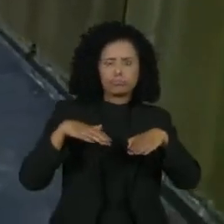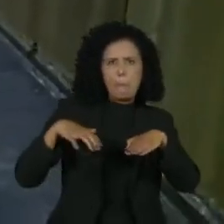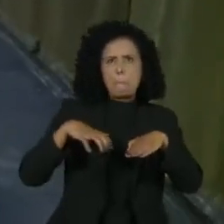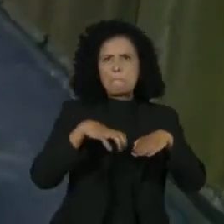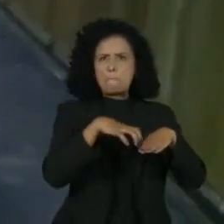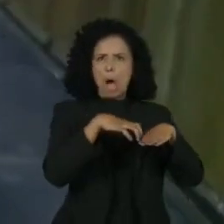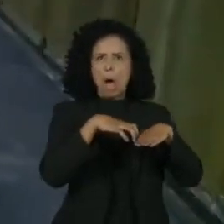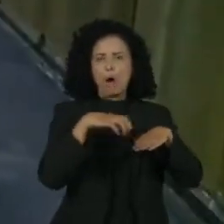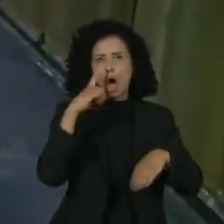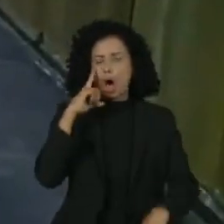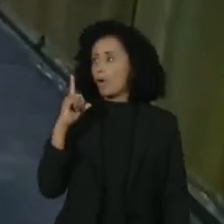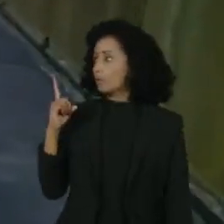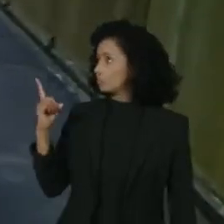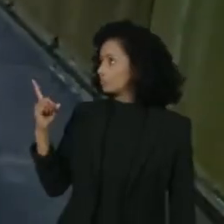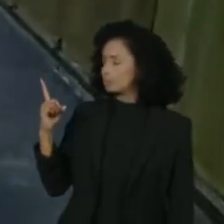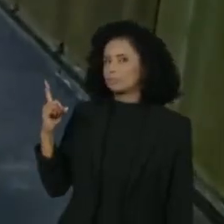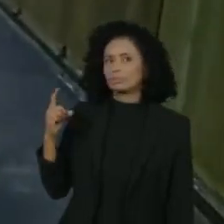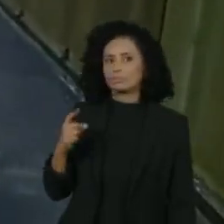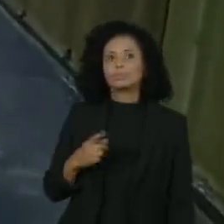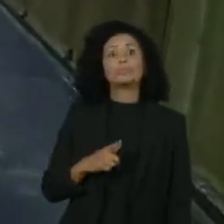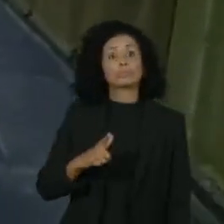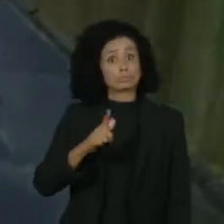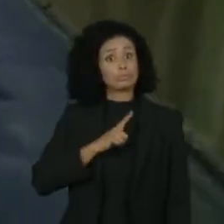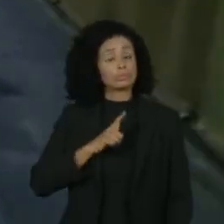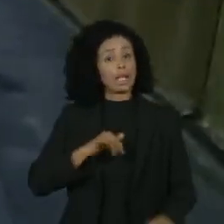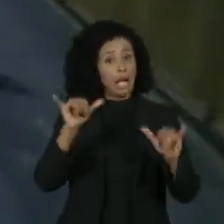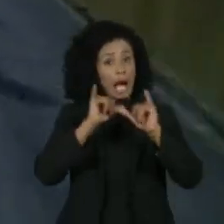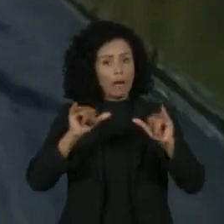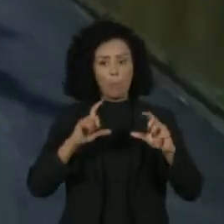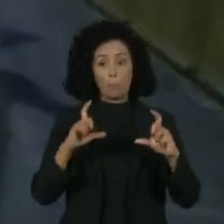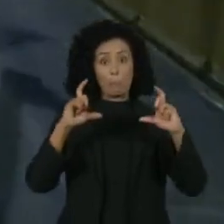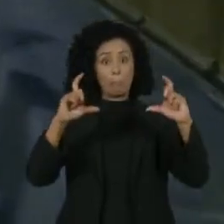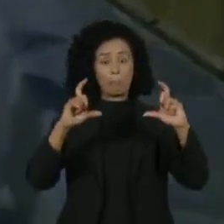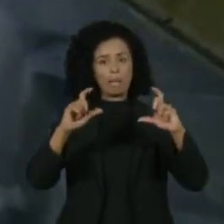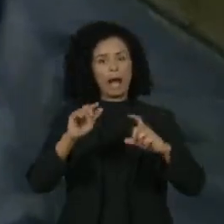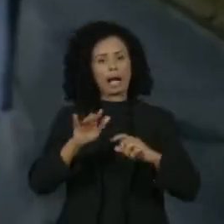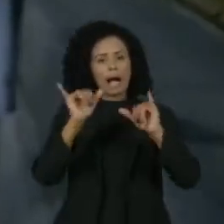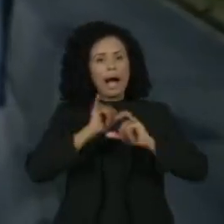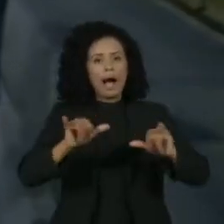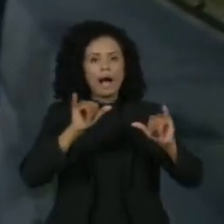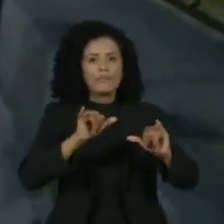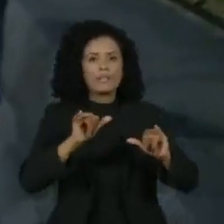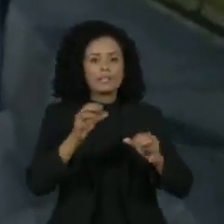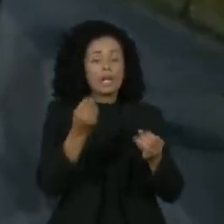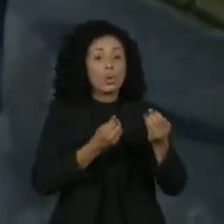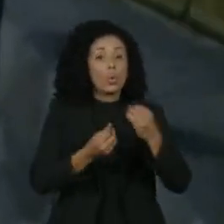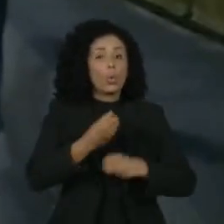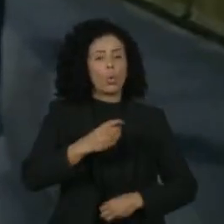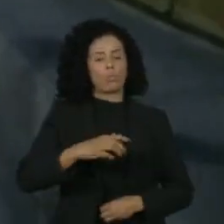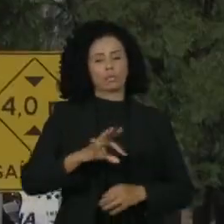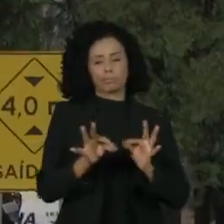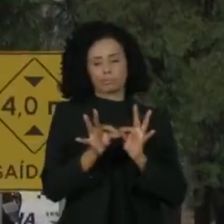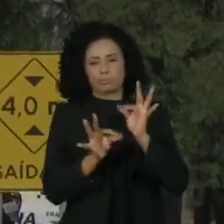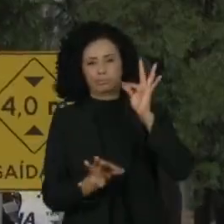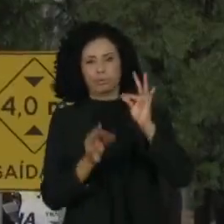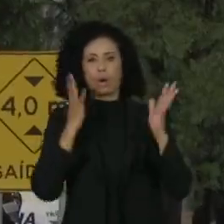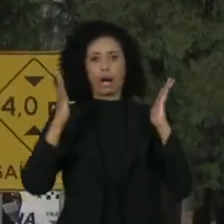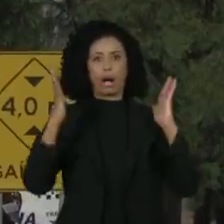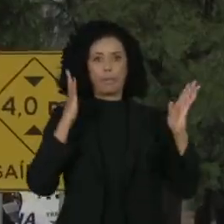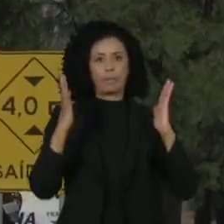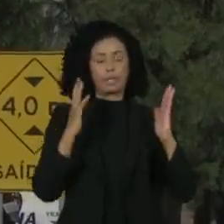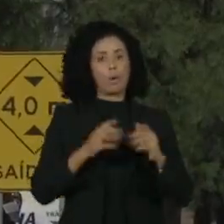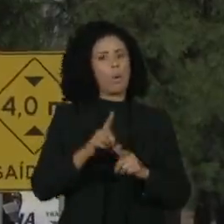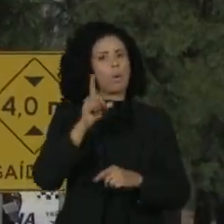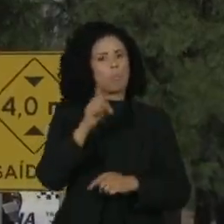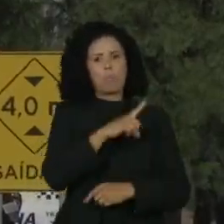gente chegou aqui, eu observei que tem avisos, inclusive na própria 23 de maio, dizendo que é proibido o tráfego